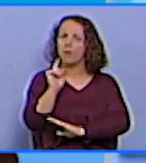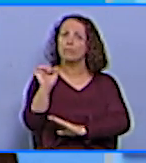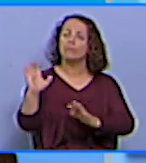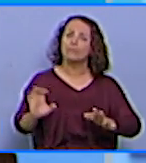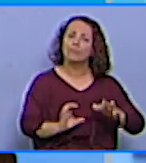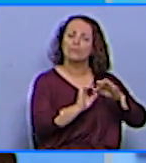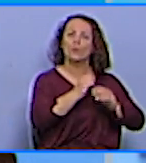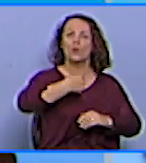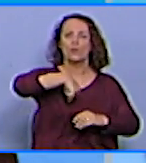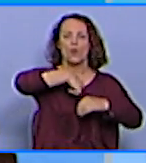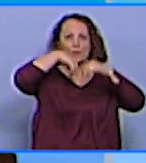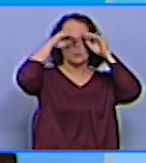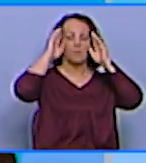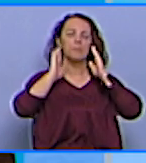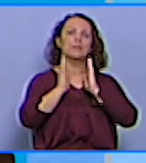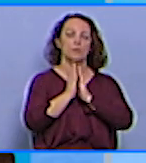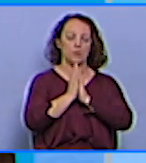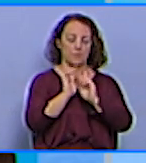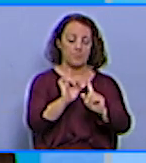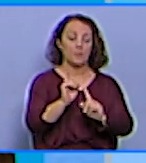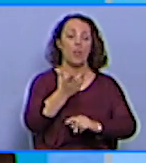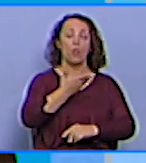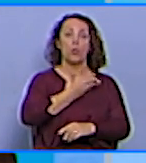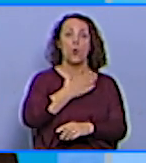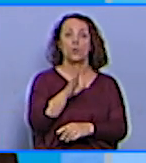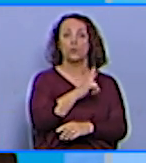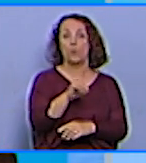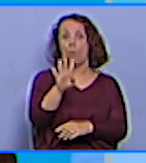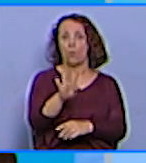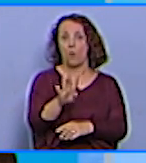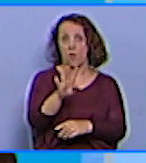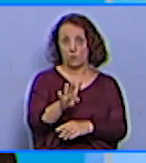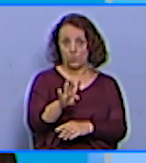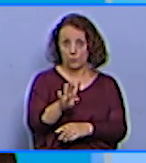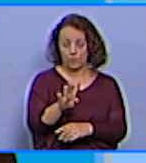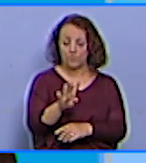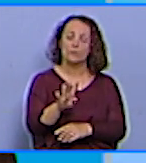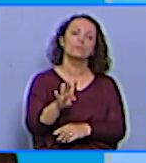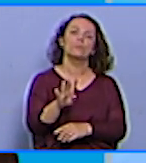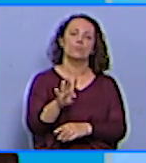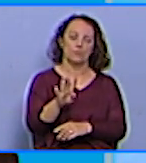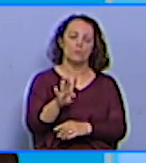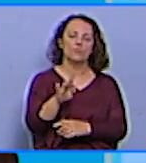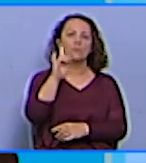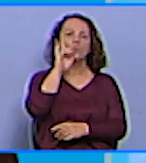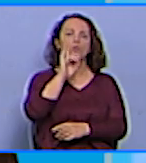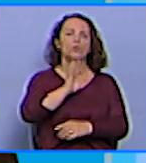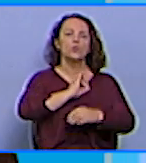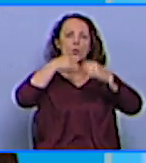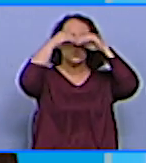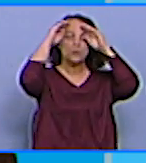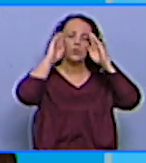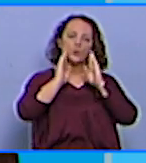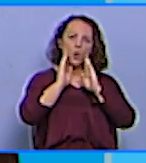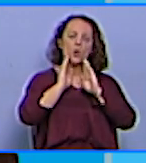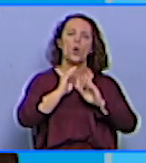padroeira. E Dom João IV lá coroou Nossa Senhora da Conceição como padroeira de